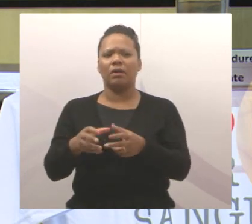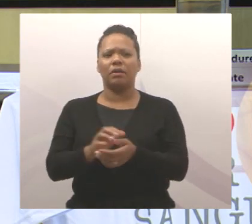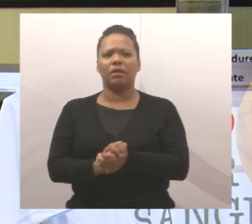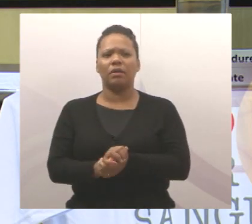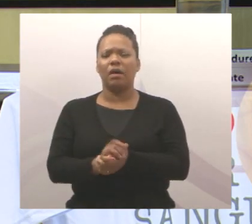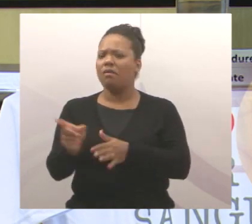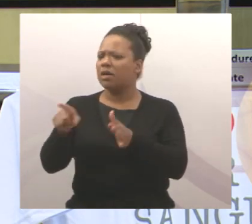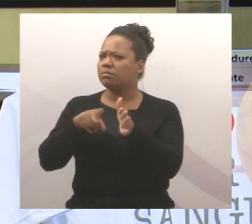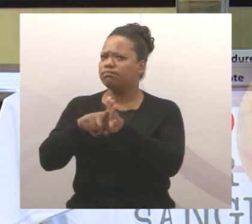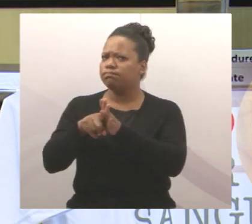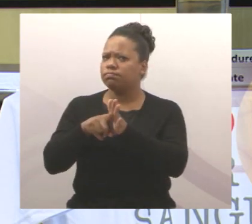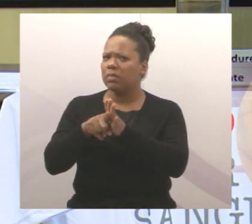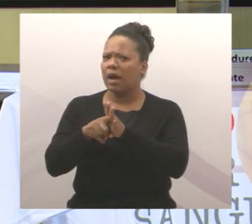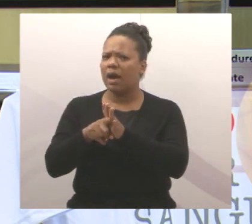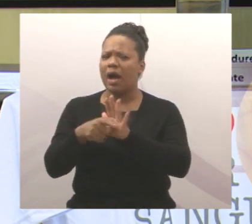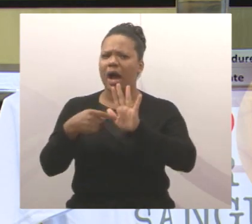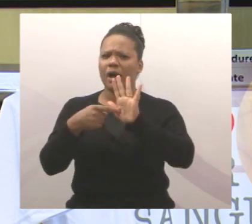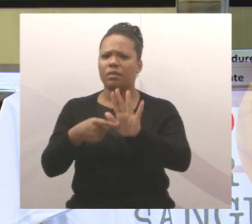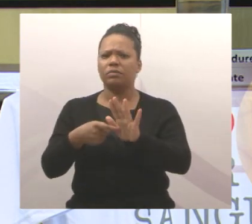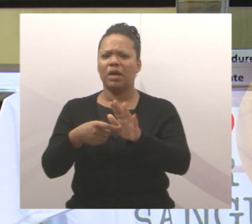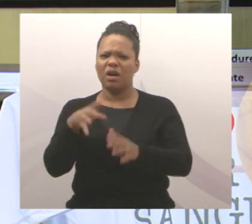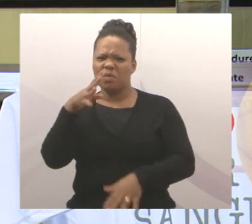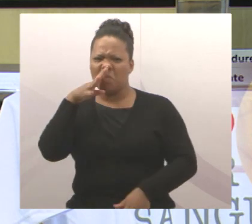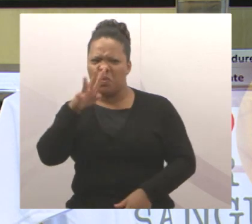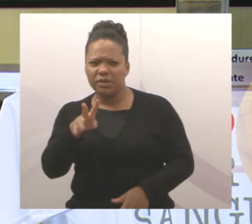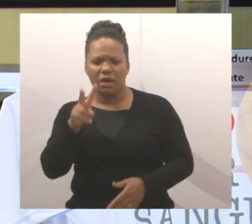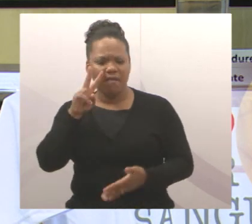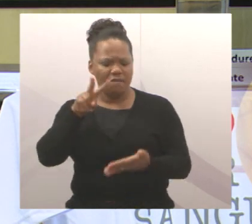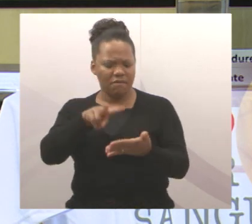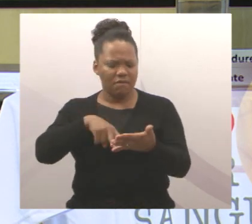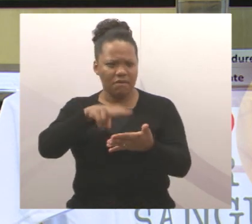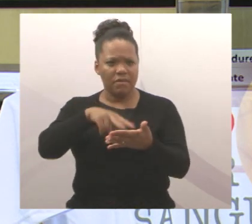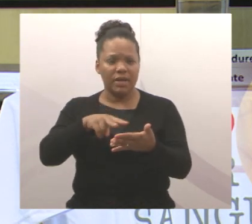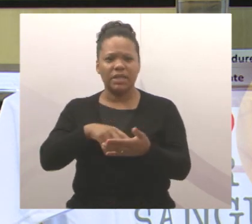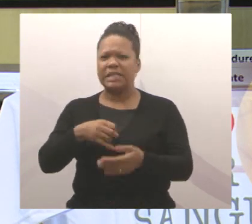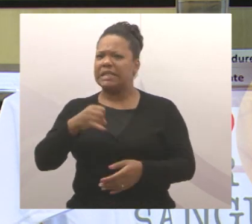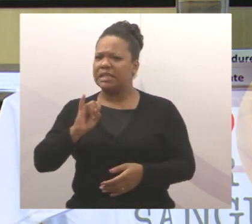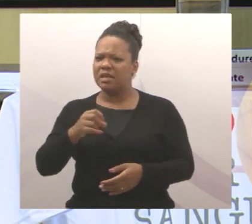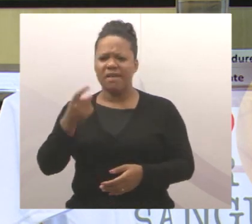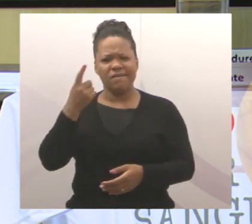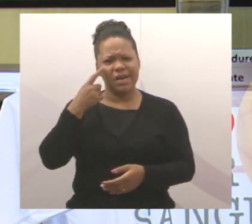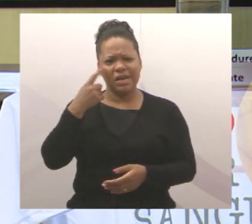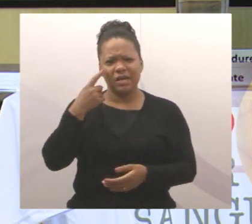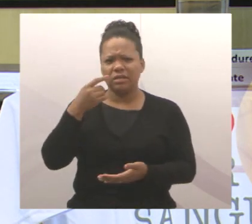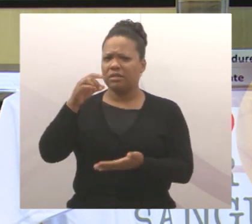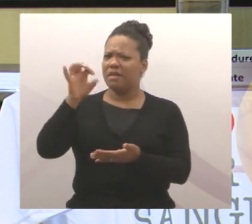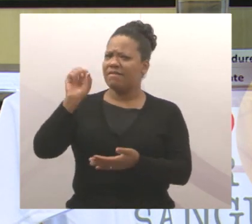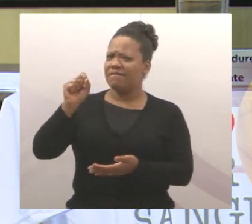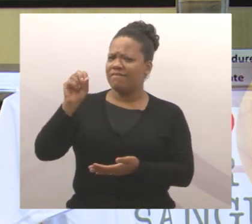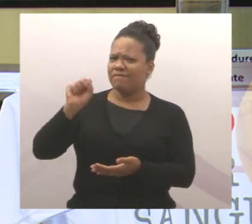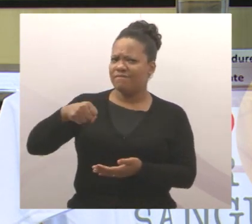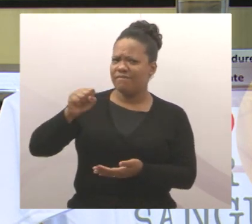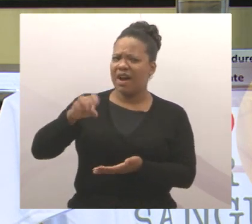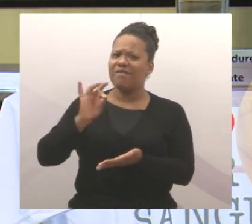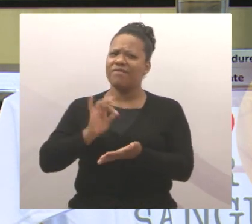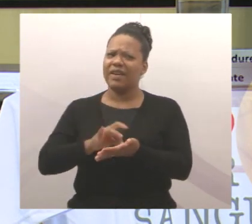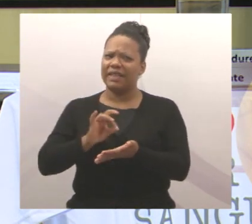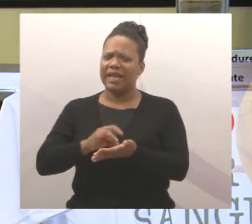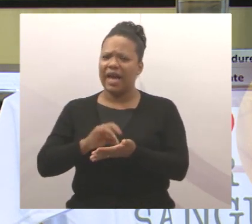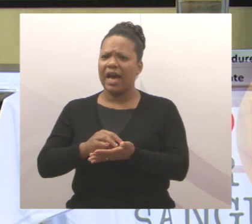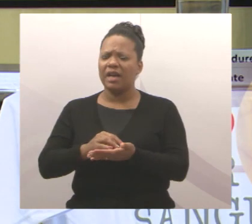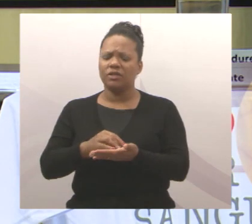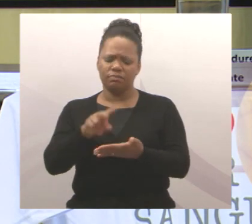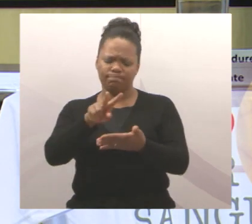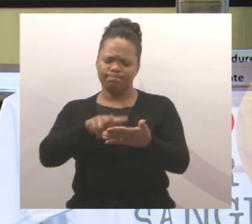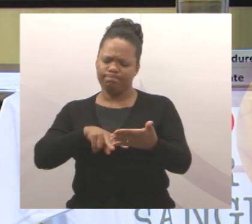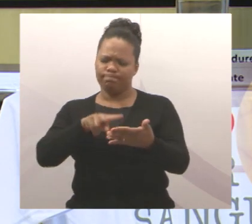a consistência das acusações, se os fatos e as provas dão sustentabilidade, se os fundamentos são